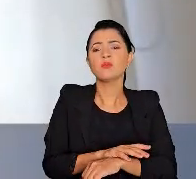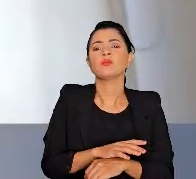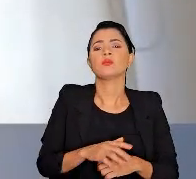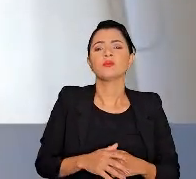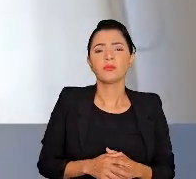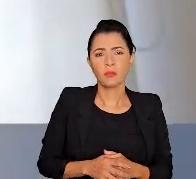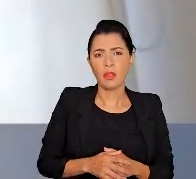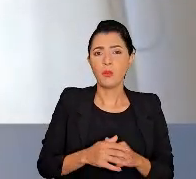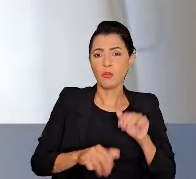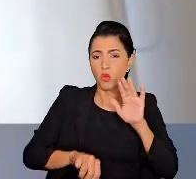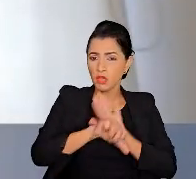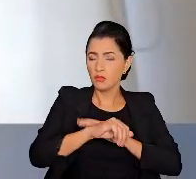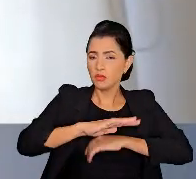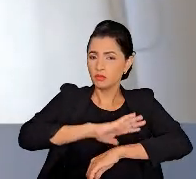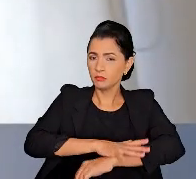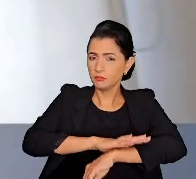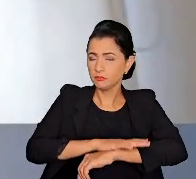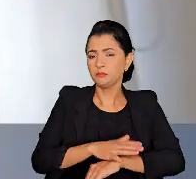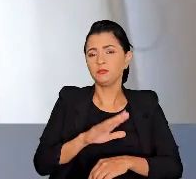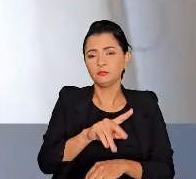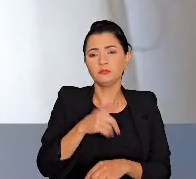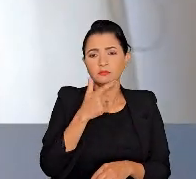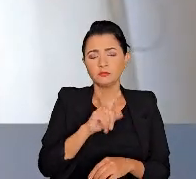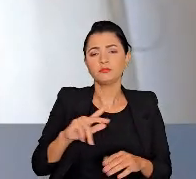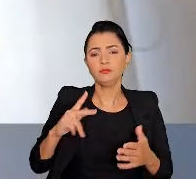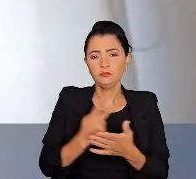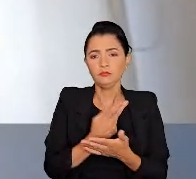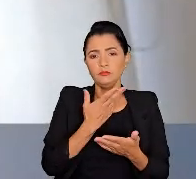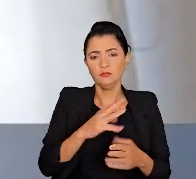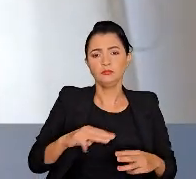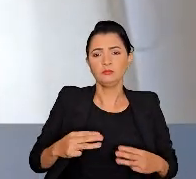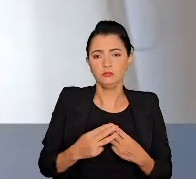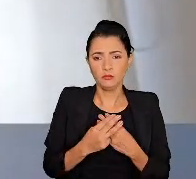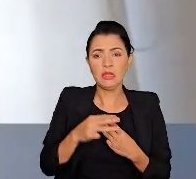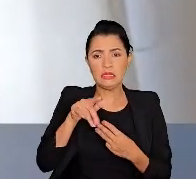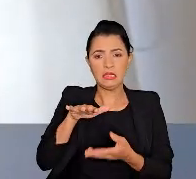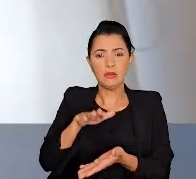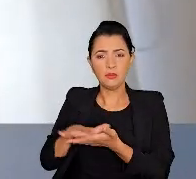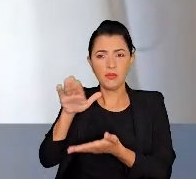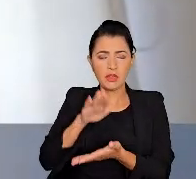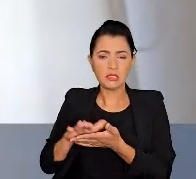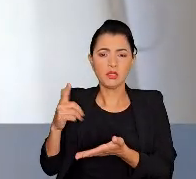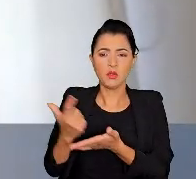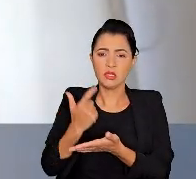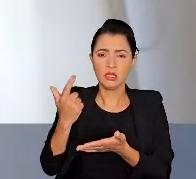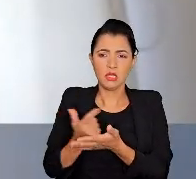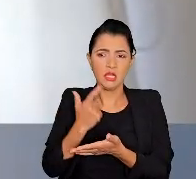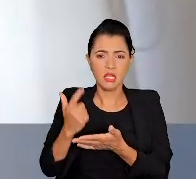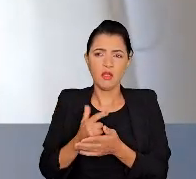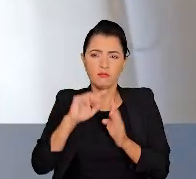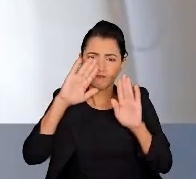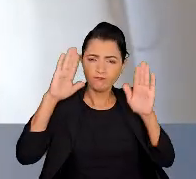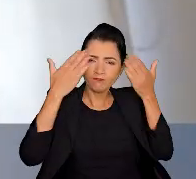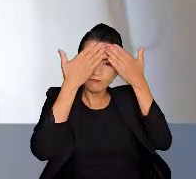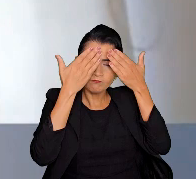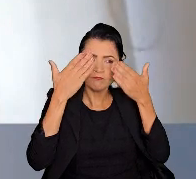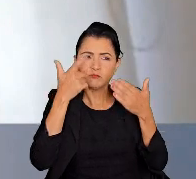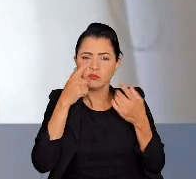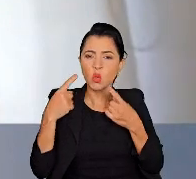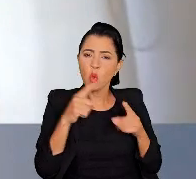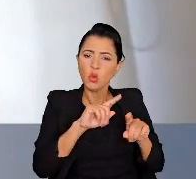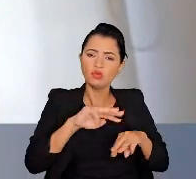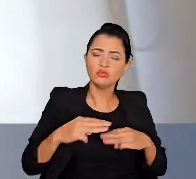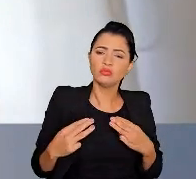no crime de racismo no caso específico. Se a publicação de obras negacionistas e revisionistas